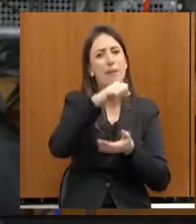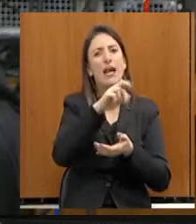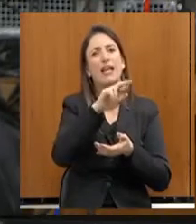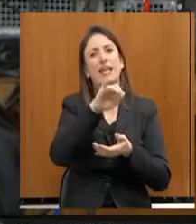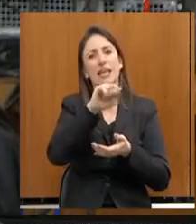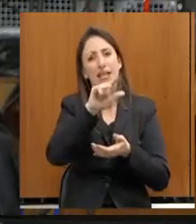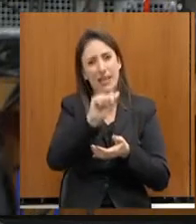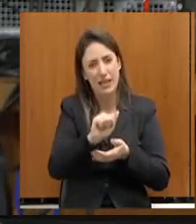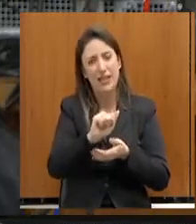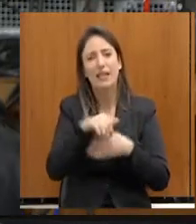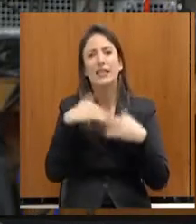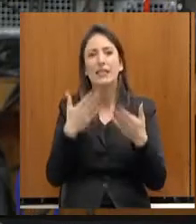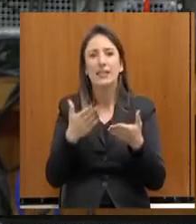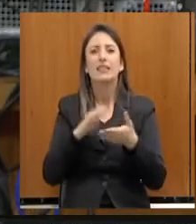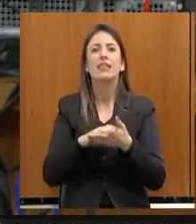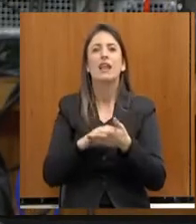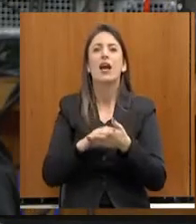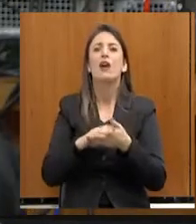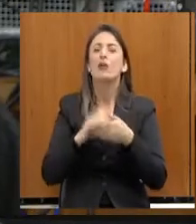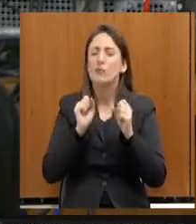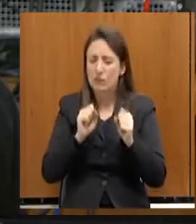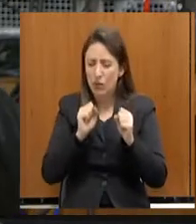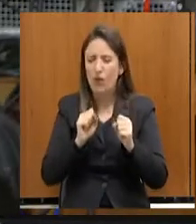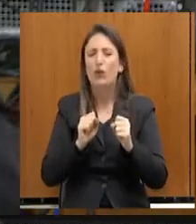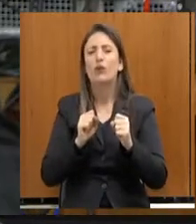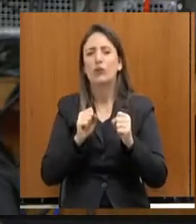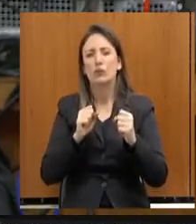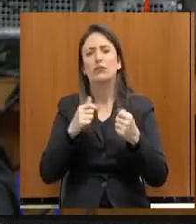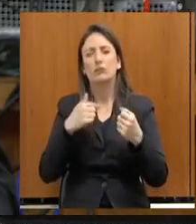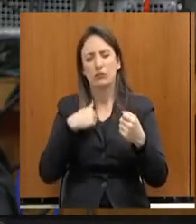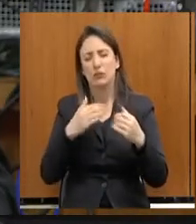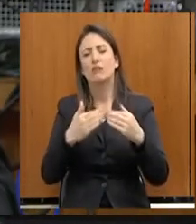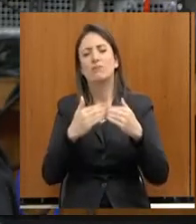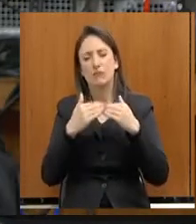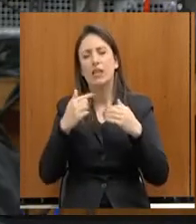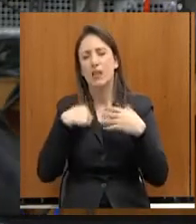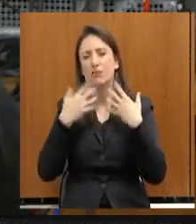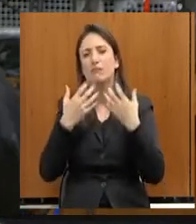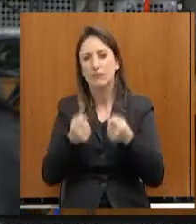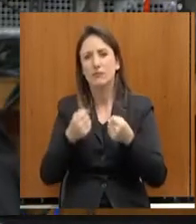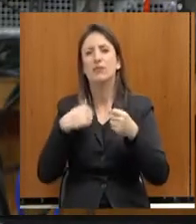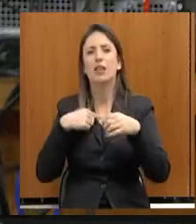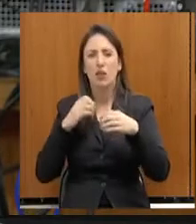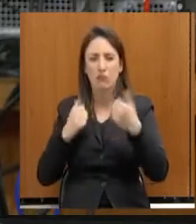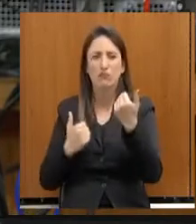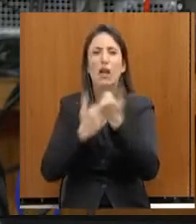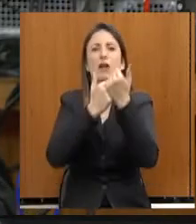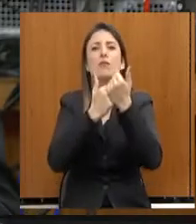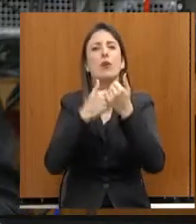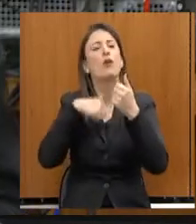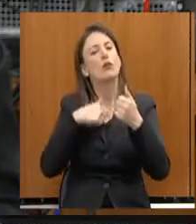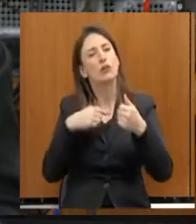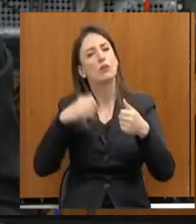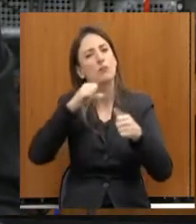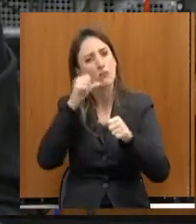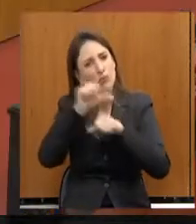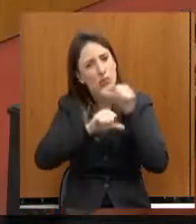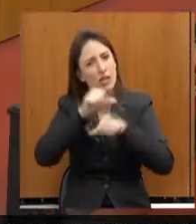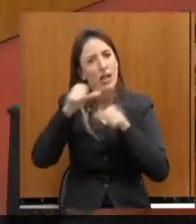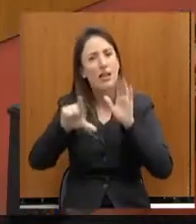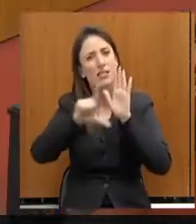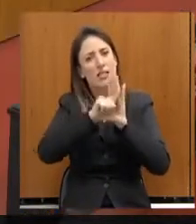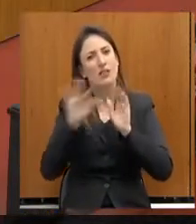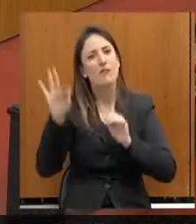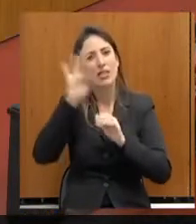legislação Estadual Conte com esse deputado para lutar não é para o avanço E modernização da Legislação Federal Parabéns a